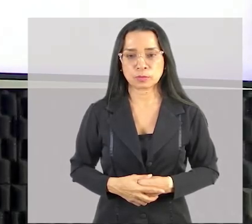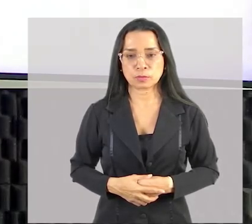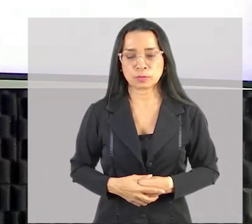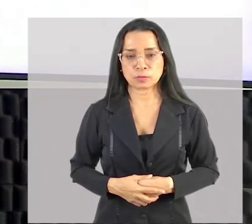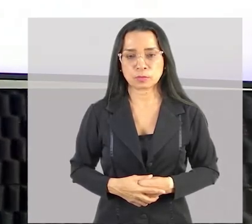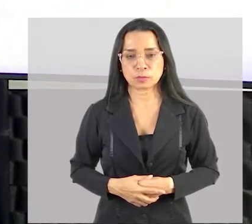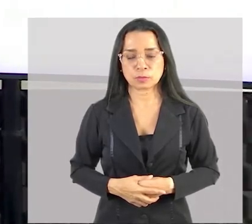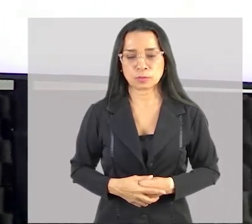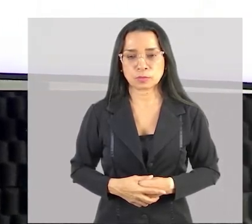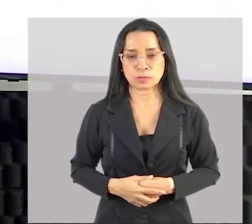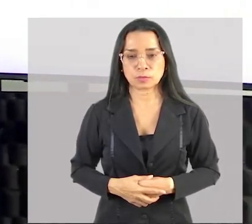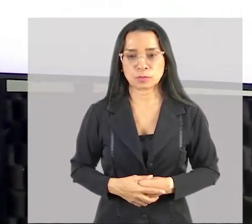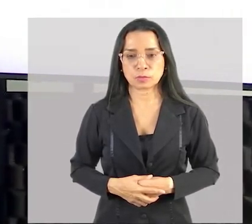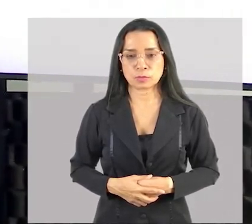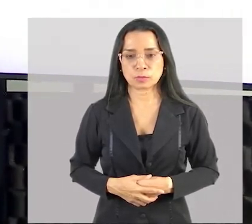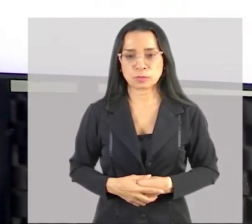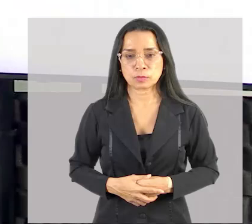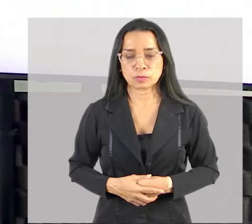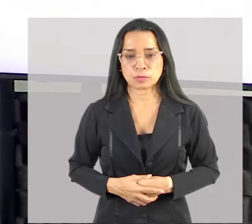Vem comigo.